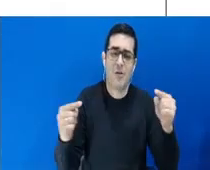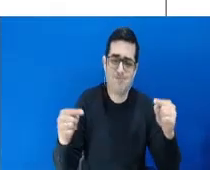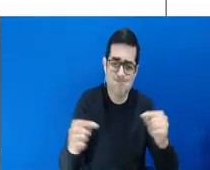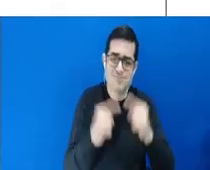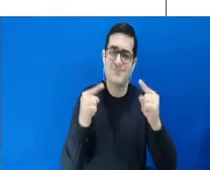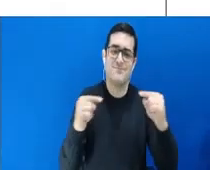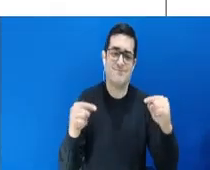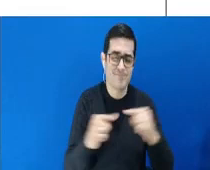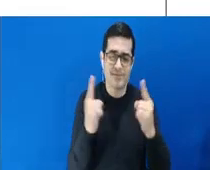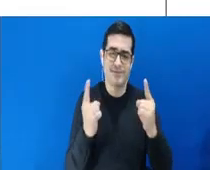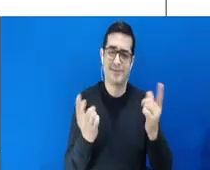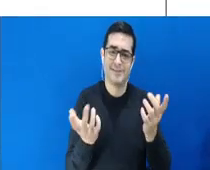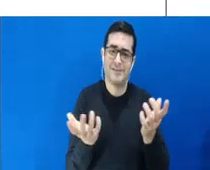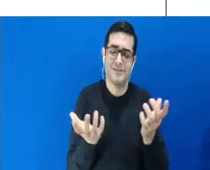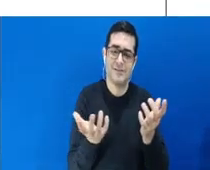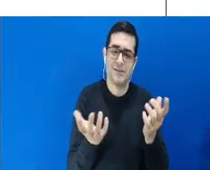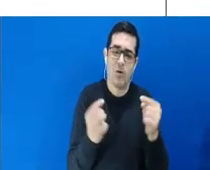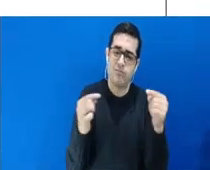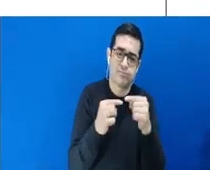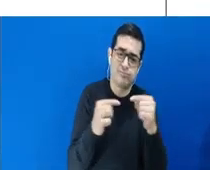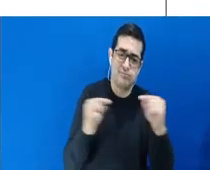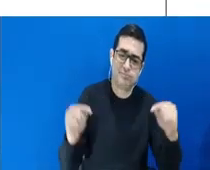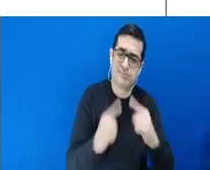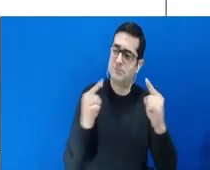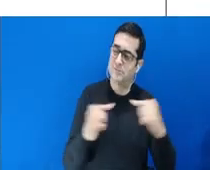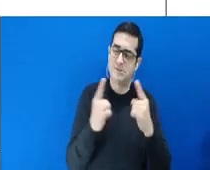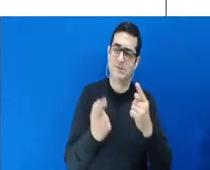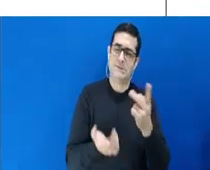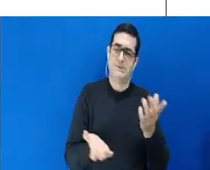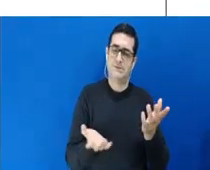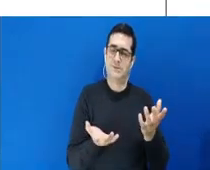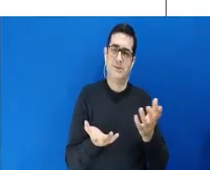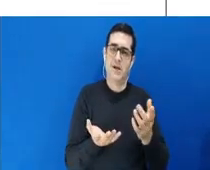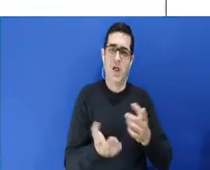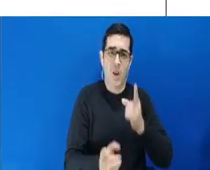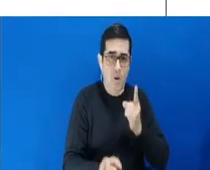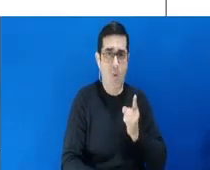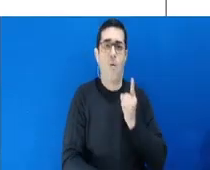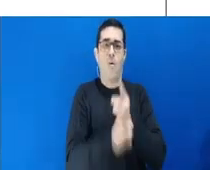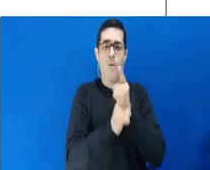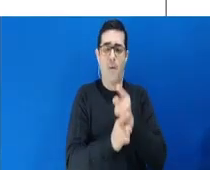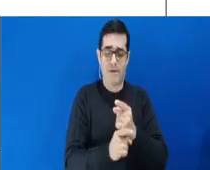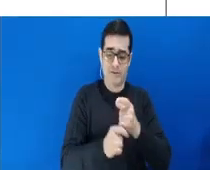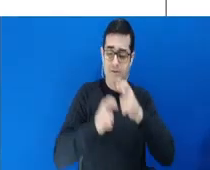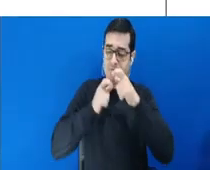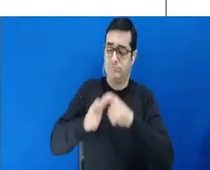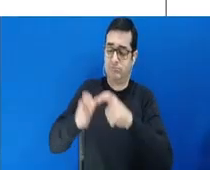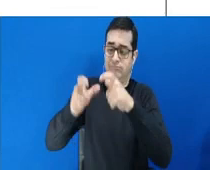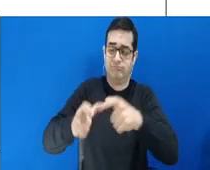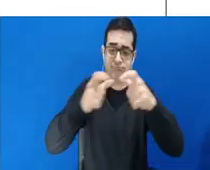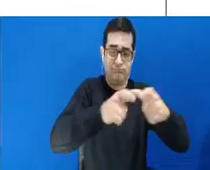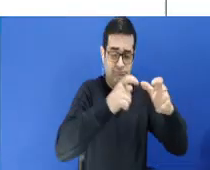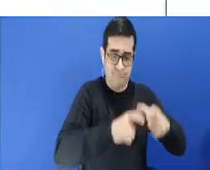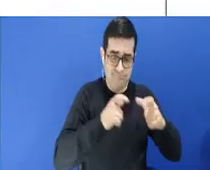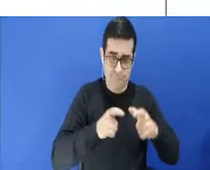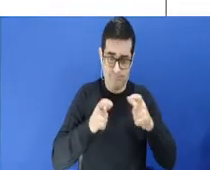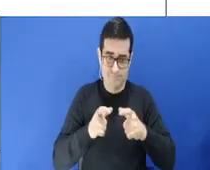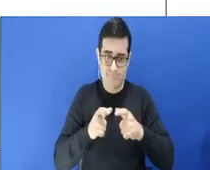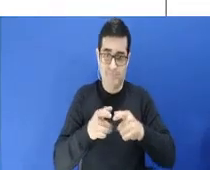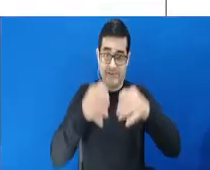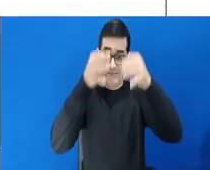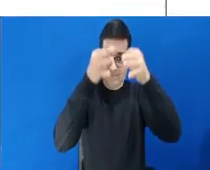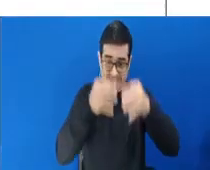comutam, né? Então, eu não consigo determinar posição e momento linear. E ele publica,